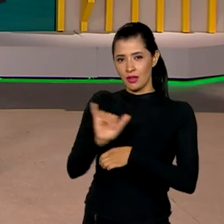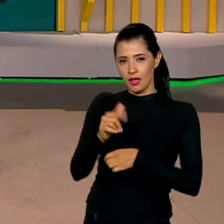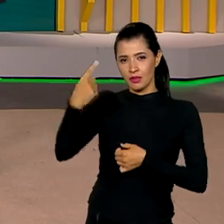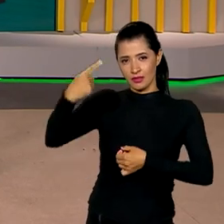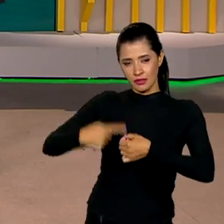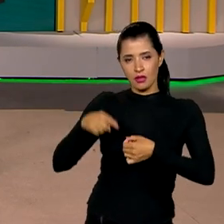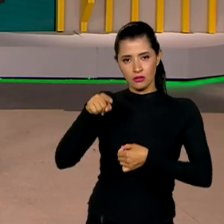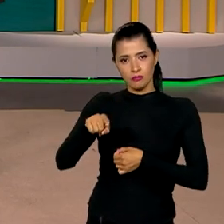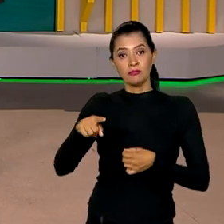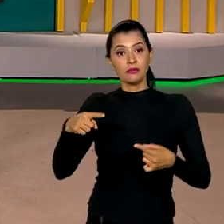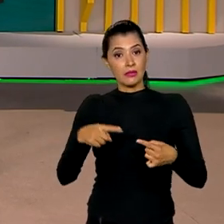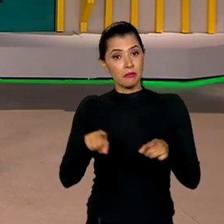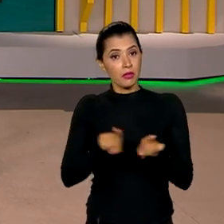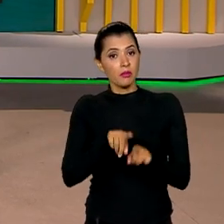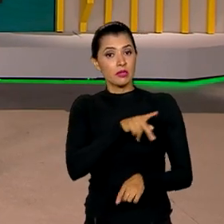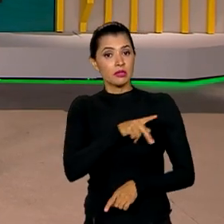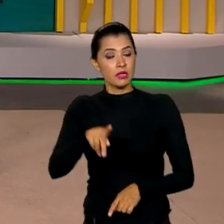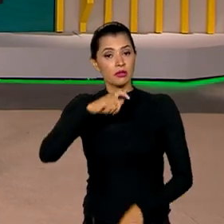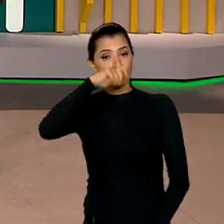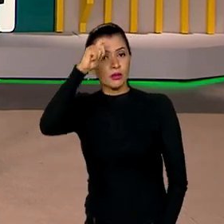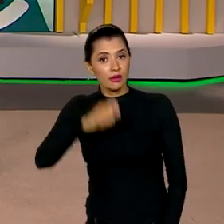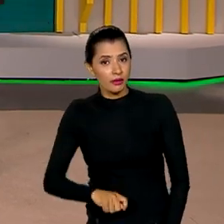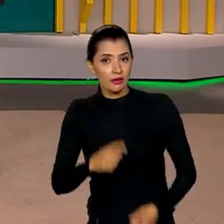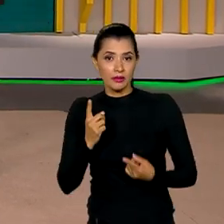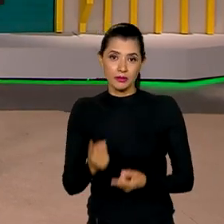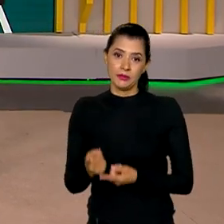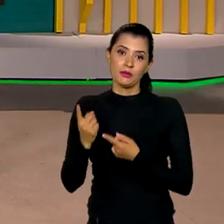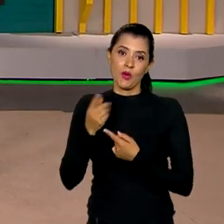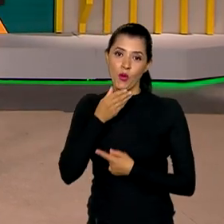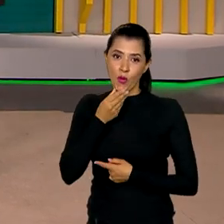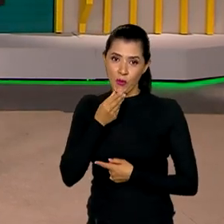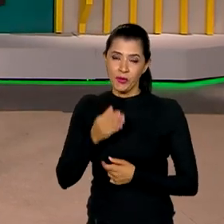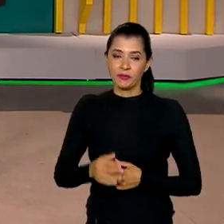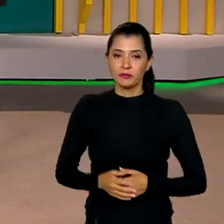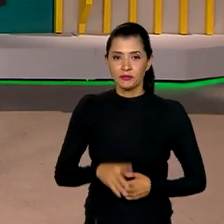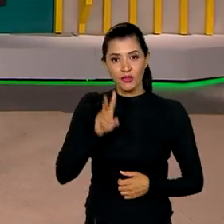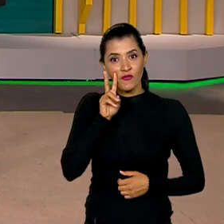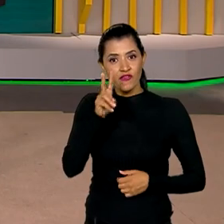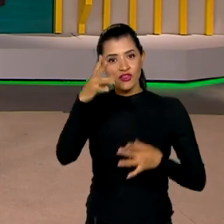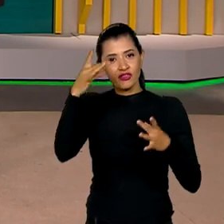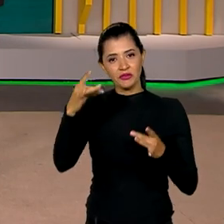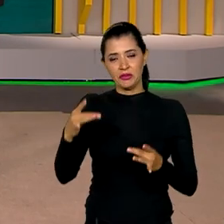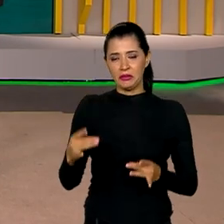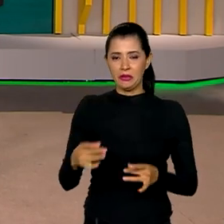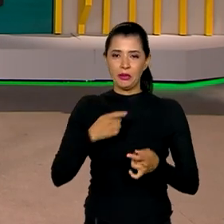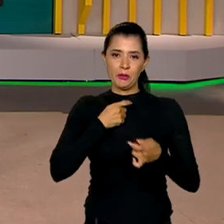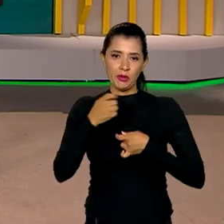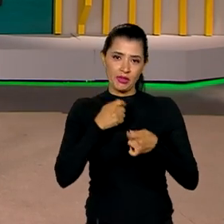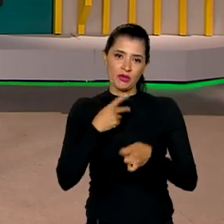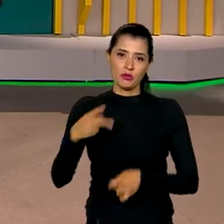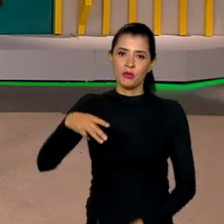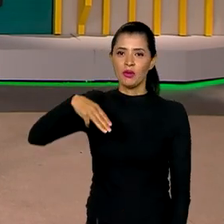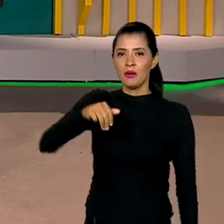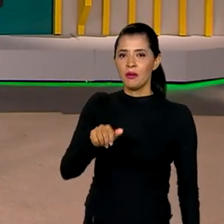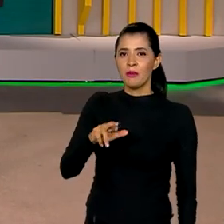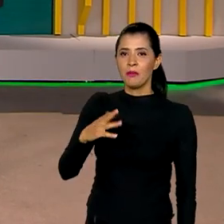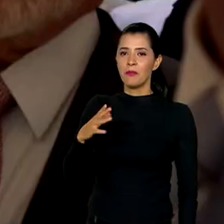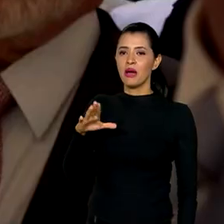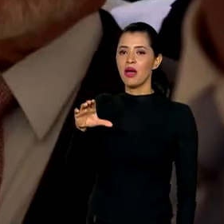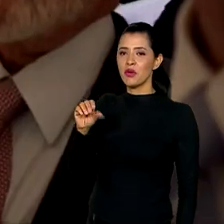entre eles com o presidente da Ucrânia, Volodymyr Zelensky. Confira todos os detalhes na reportagem de Marcos